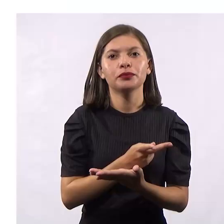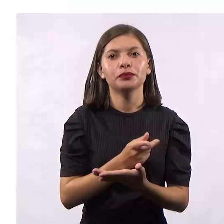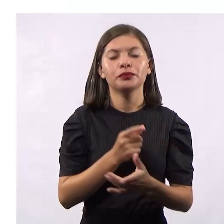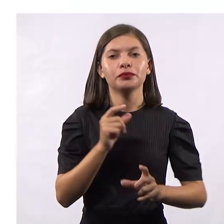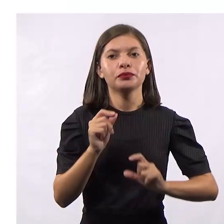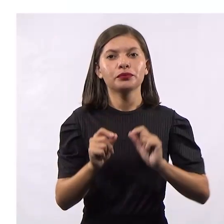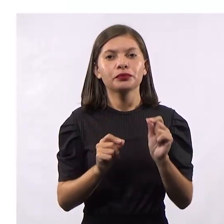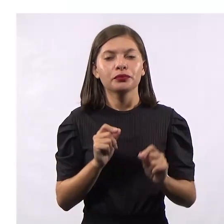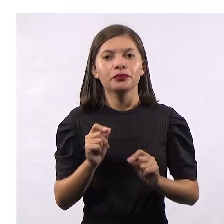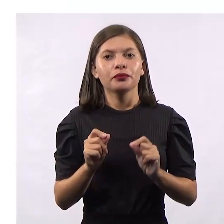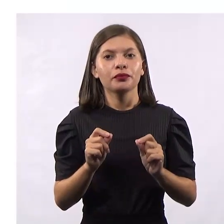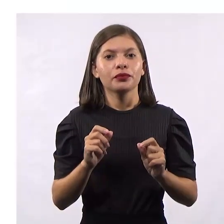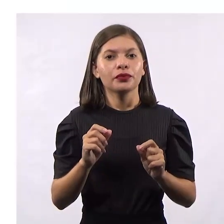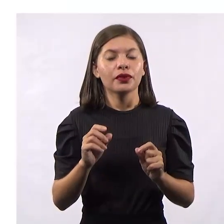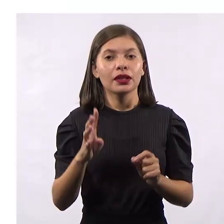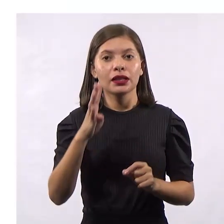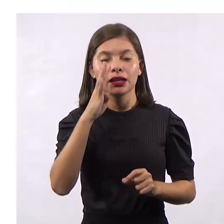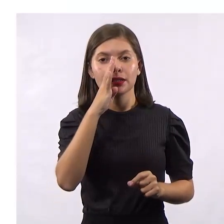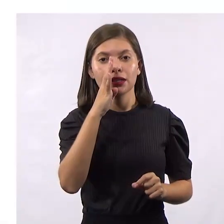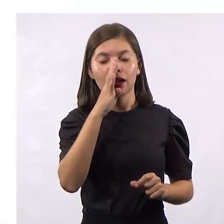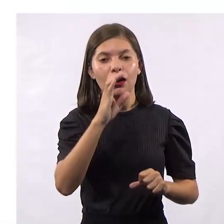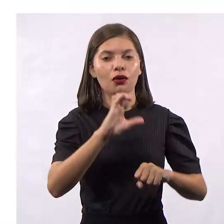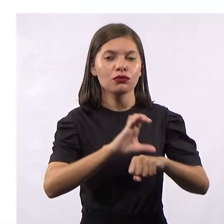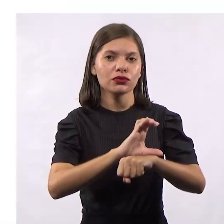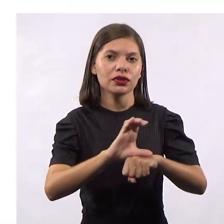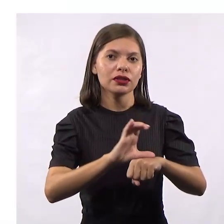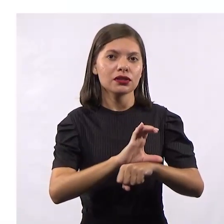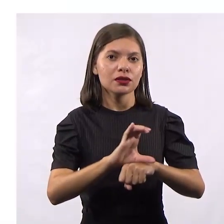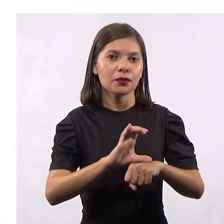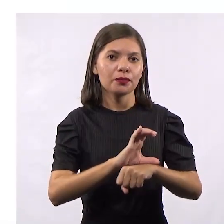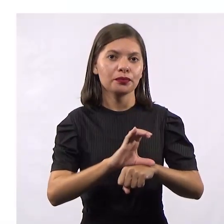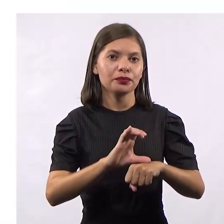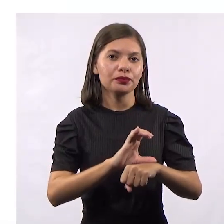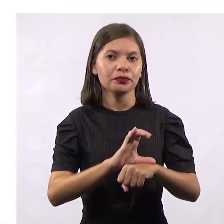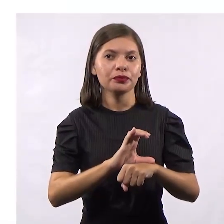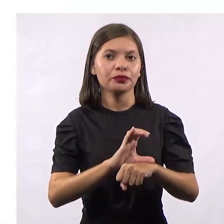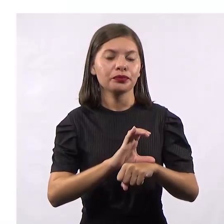contratuais e de prazos, etc. Ou se tiver um